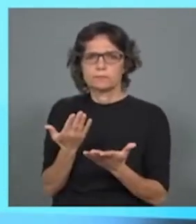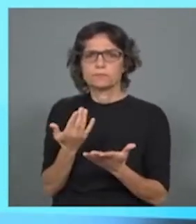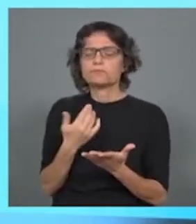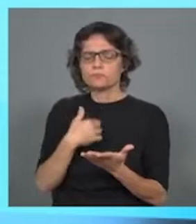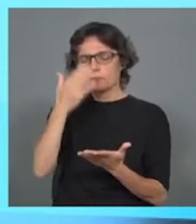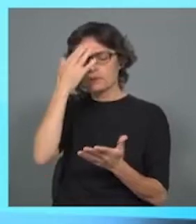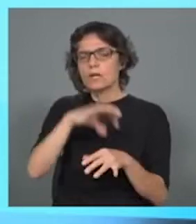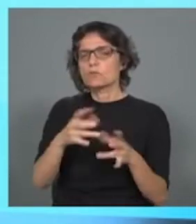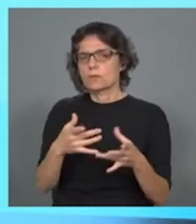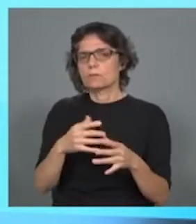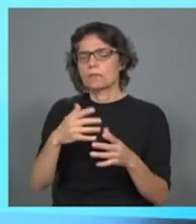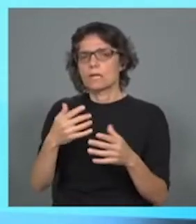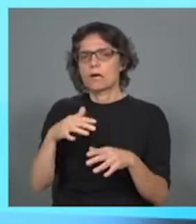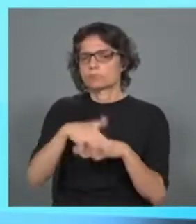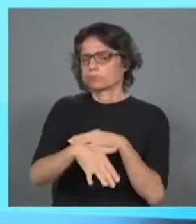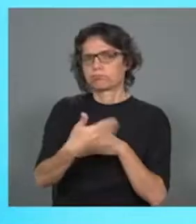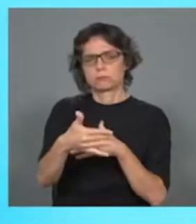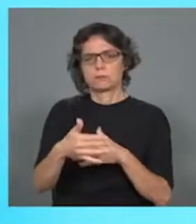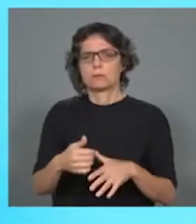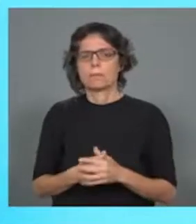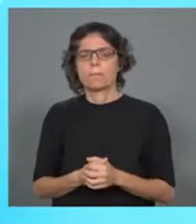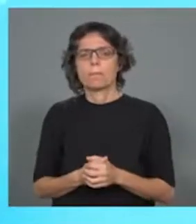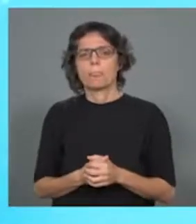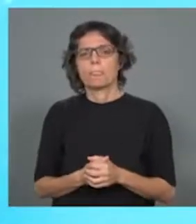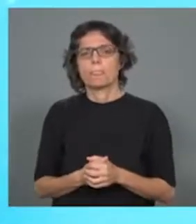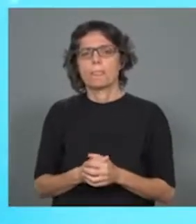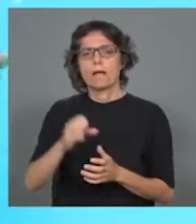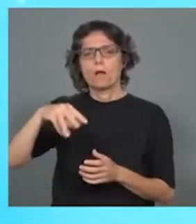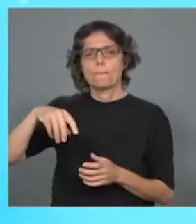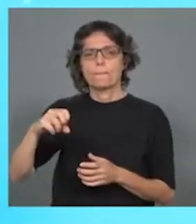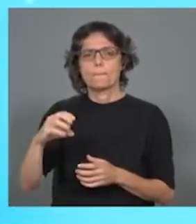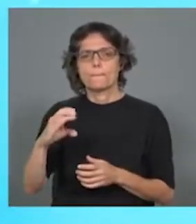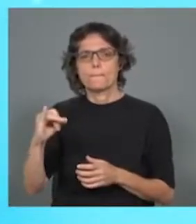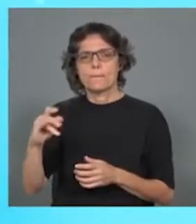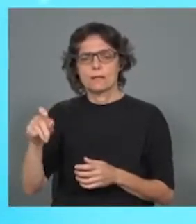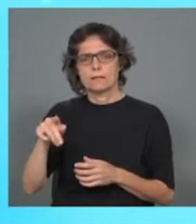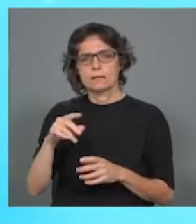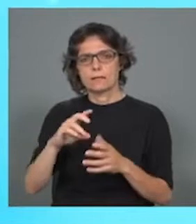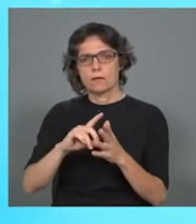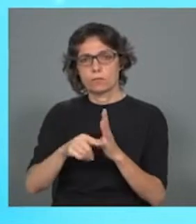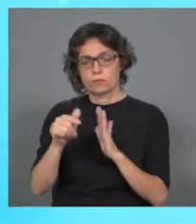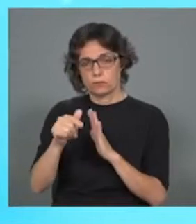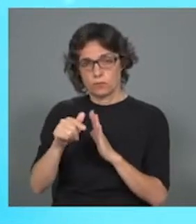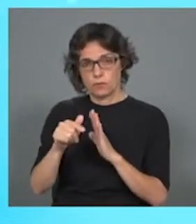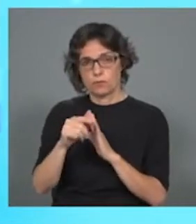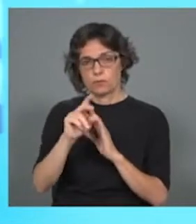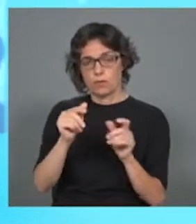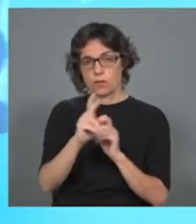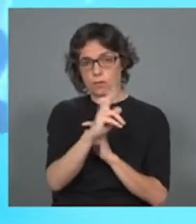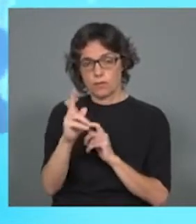agravou muito esta situação. Márcia, este projeto da Renascença, o projeto na comunicação